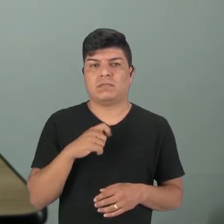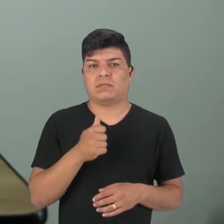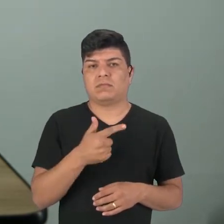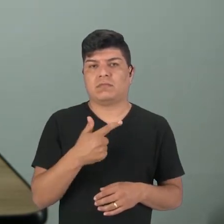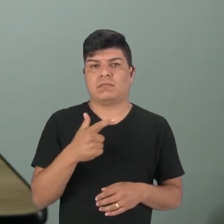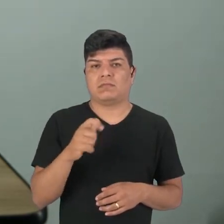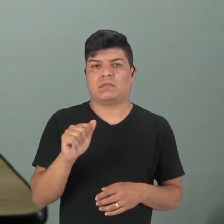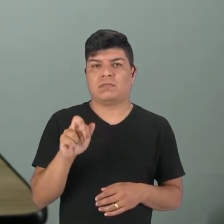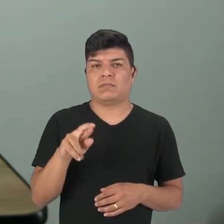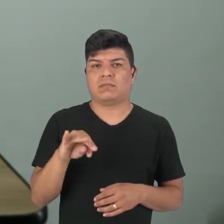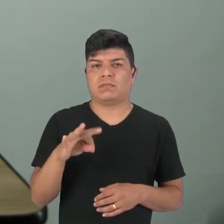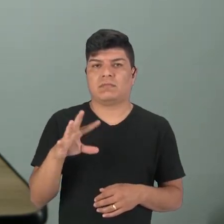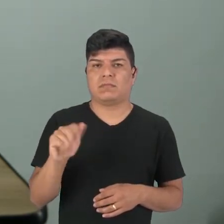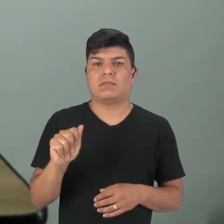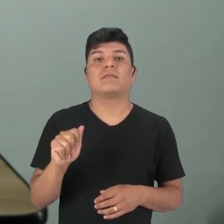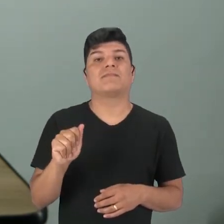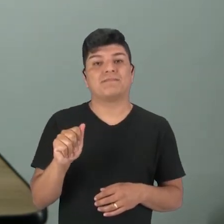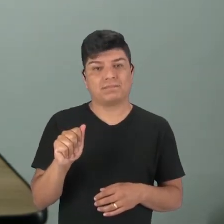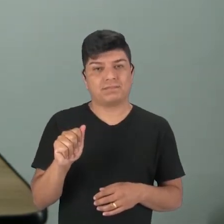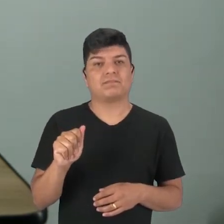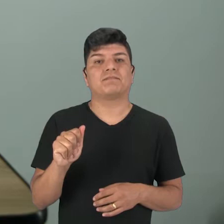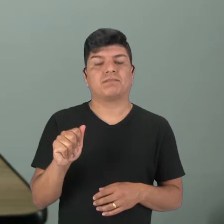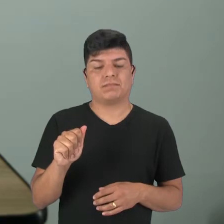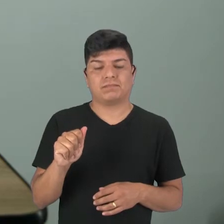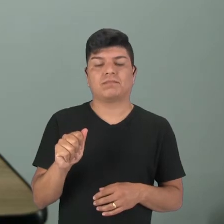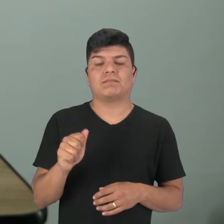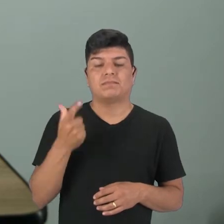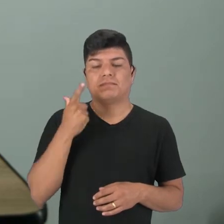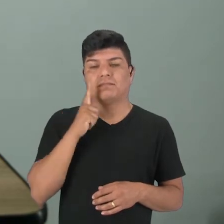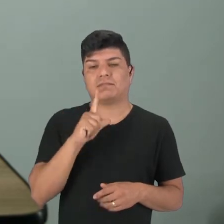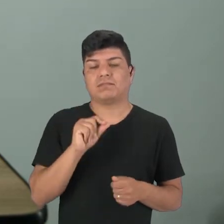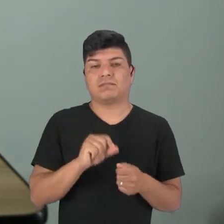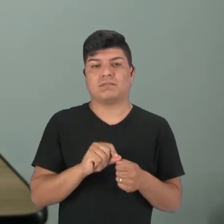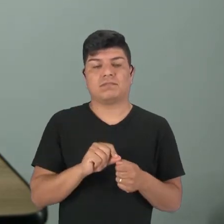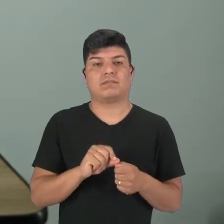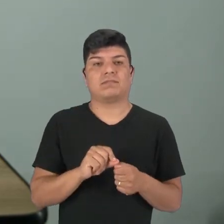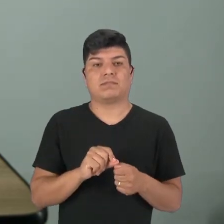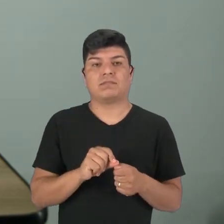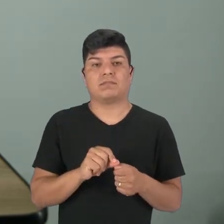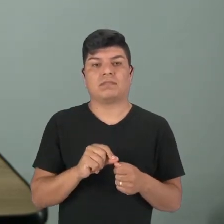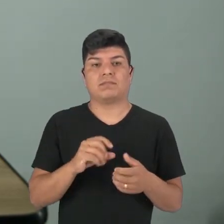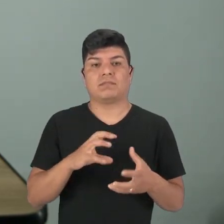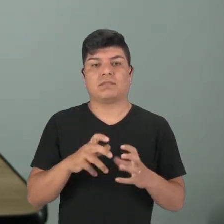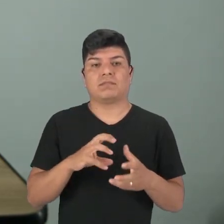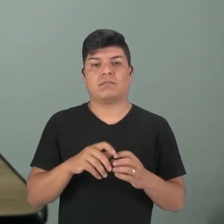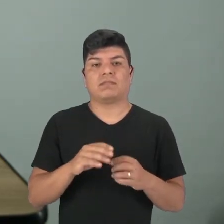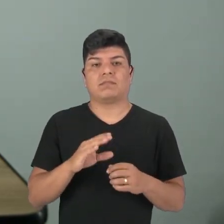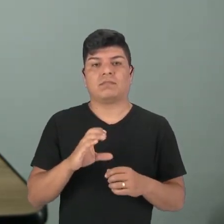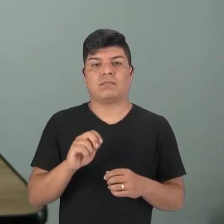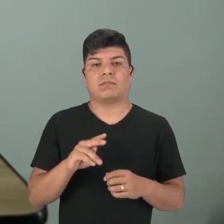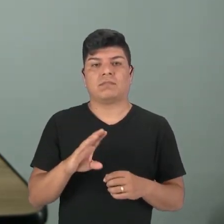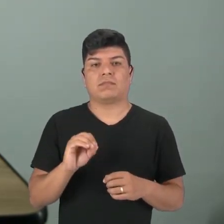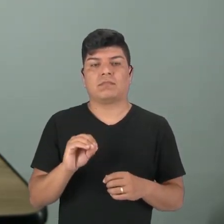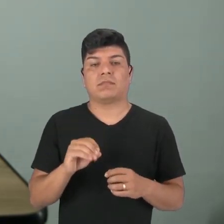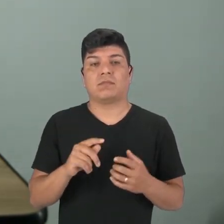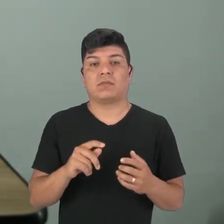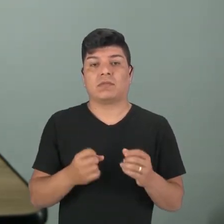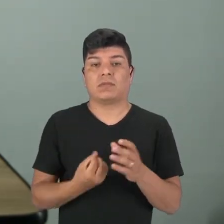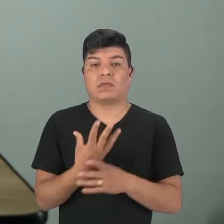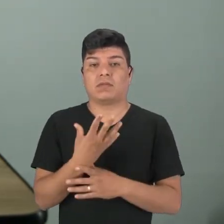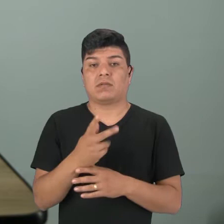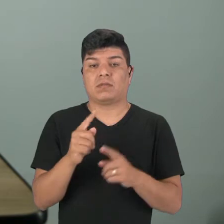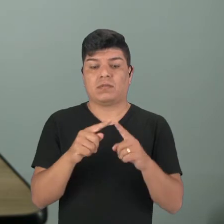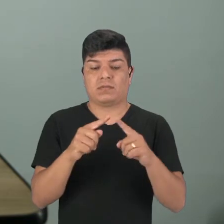12 arestas, né? Olha só, nós conseguimos fazer o cubo. Do cubo, a gente pode criar